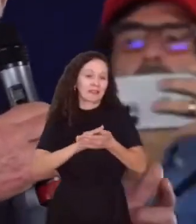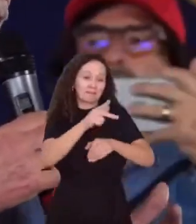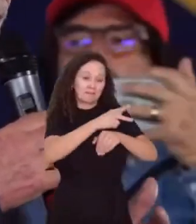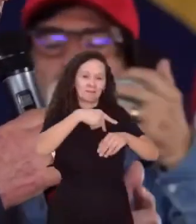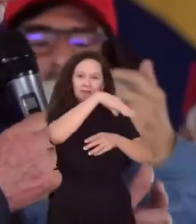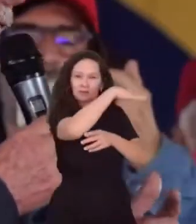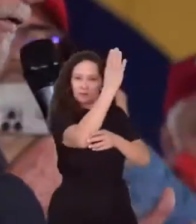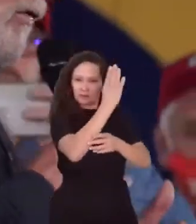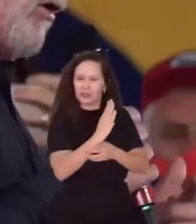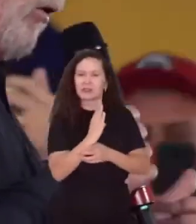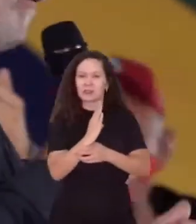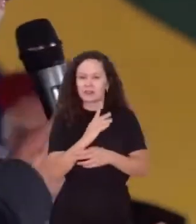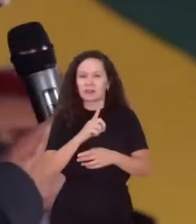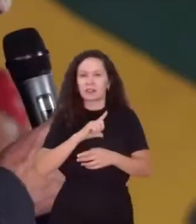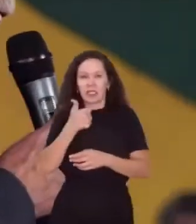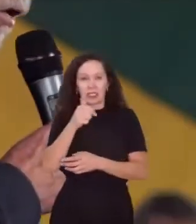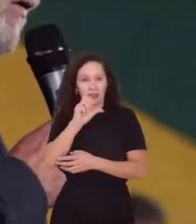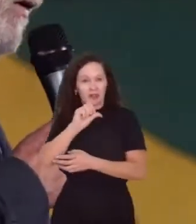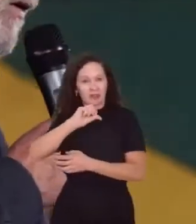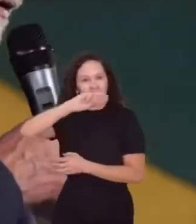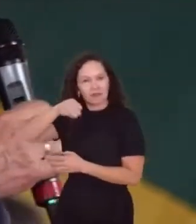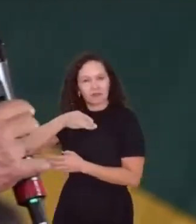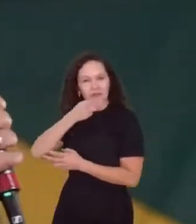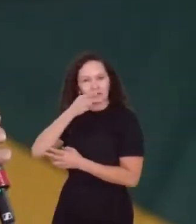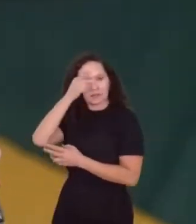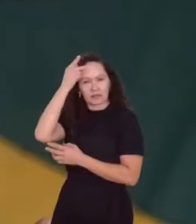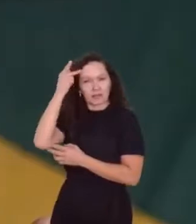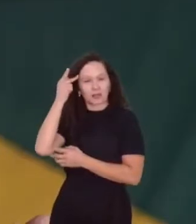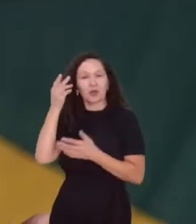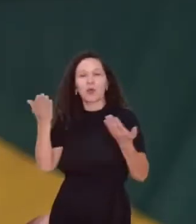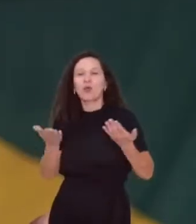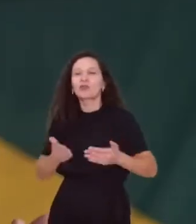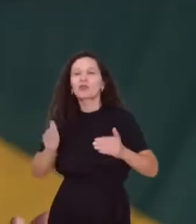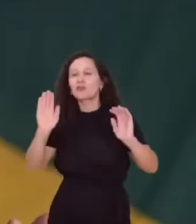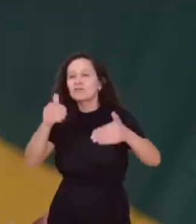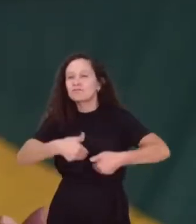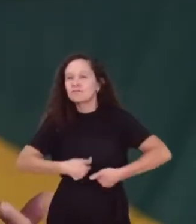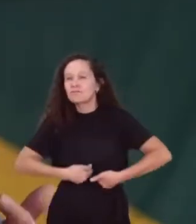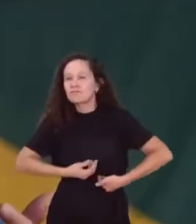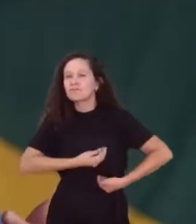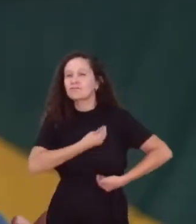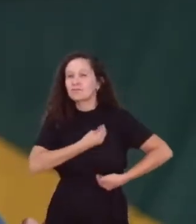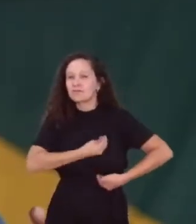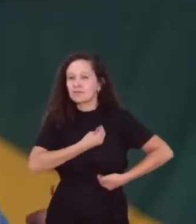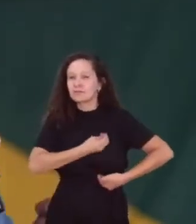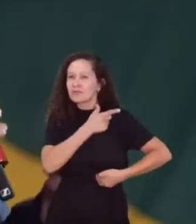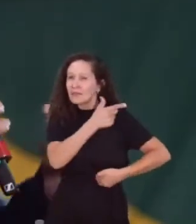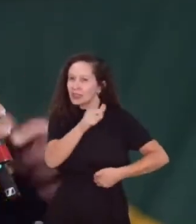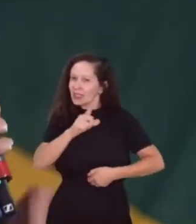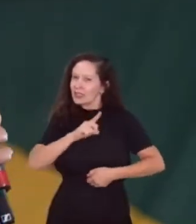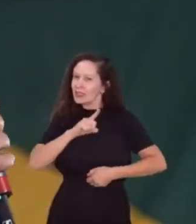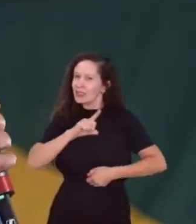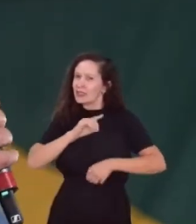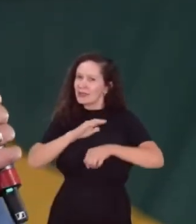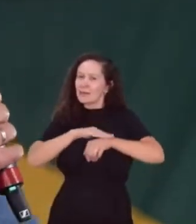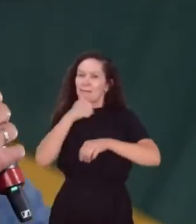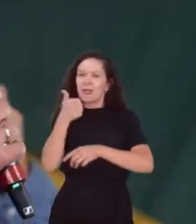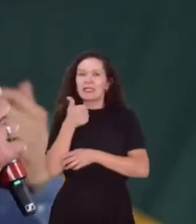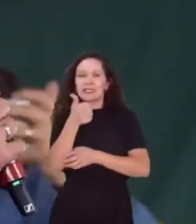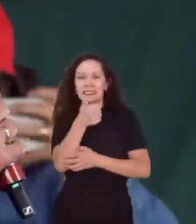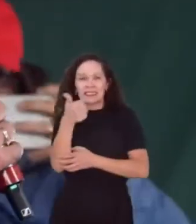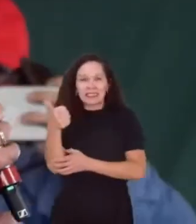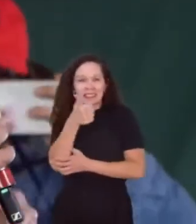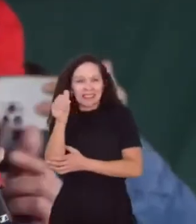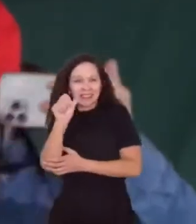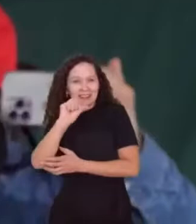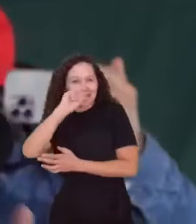19 milhões de pessoas que estão passando fome, você tem mais 116 milhões de pessoas que